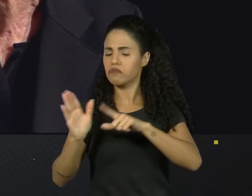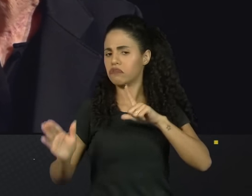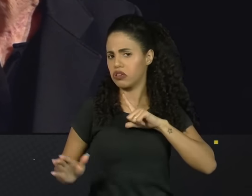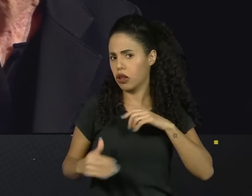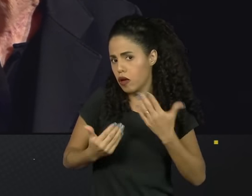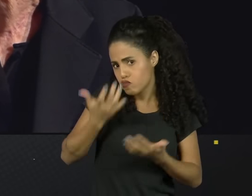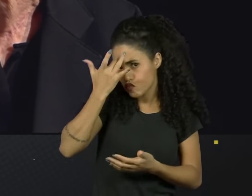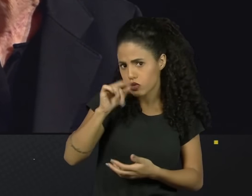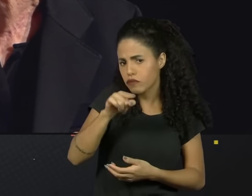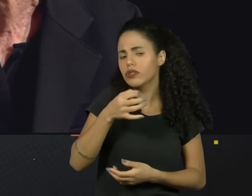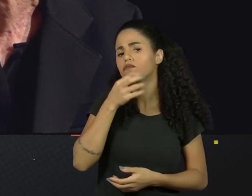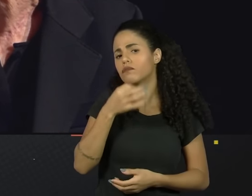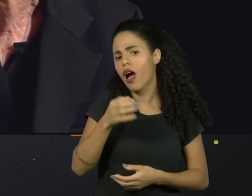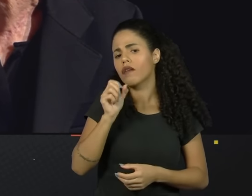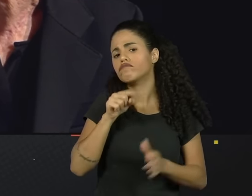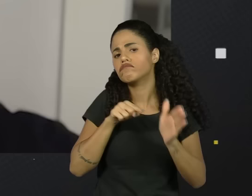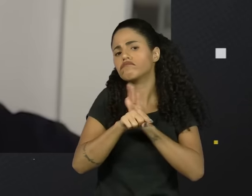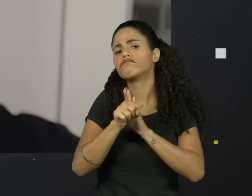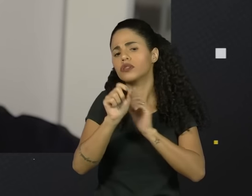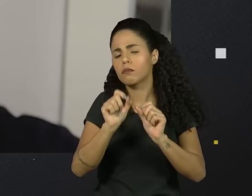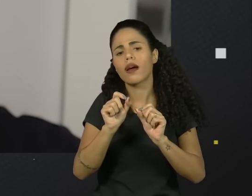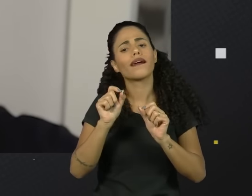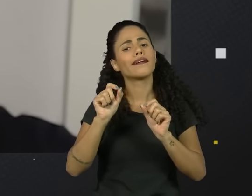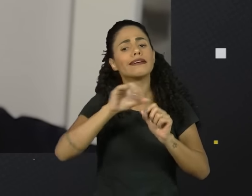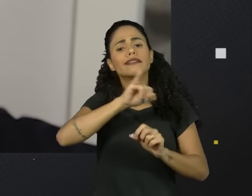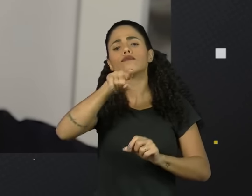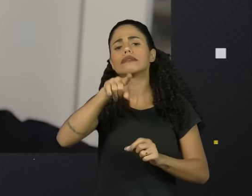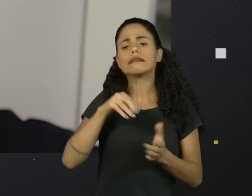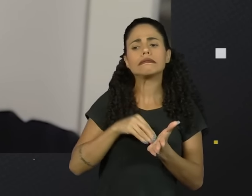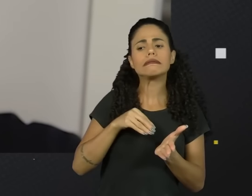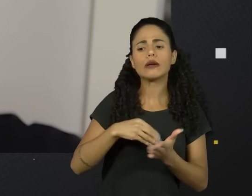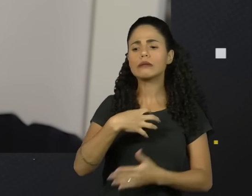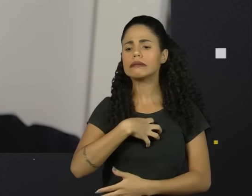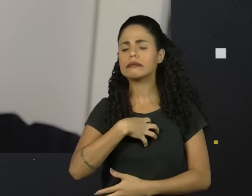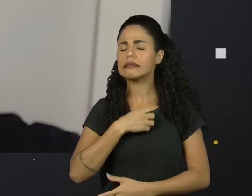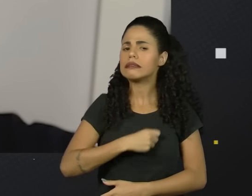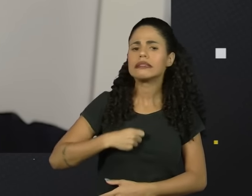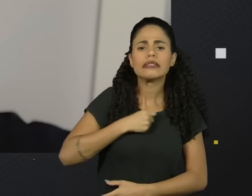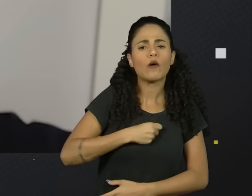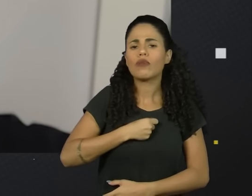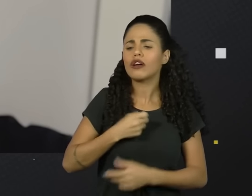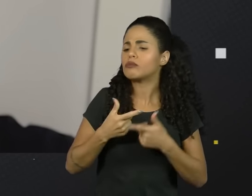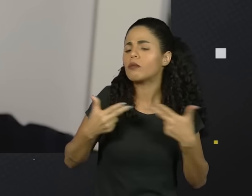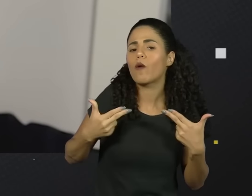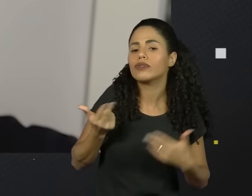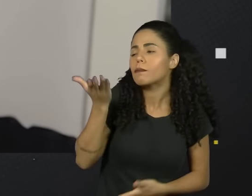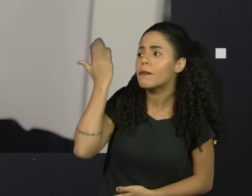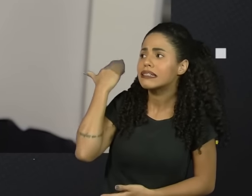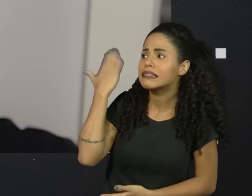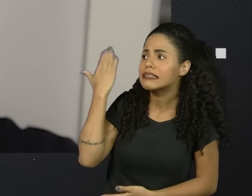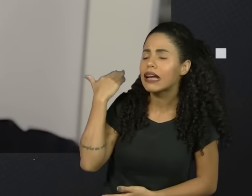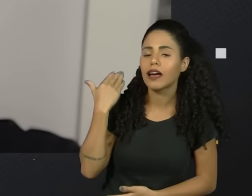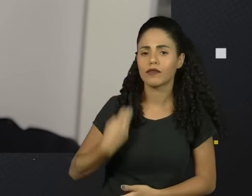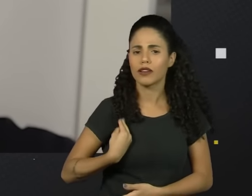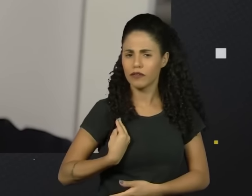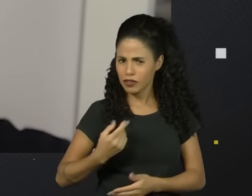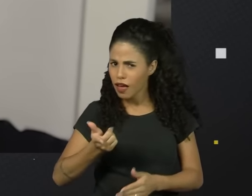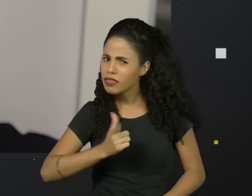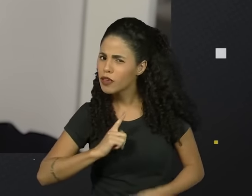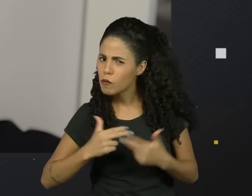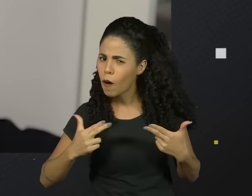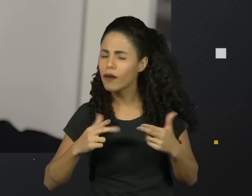valor. E se você sente falta de alguma coisa do que você viveu na moda e na vida.